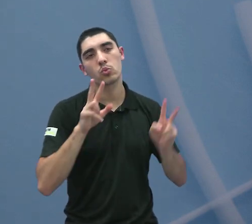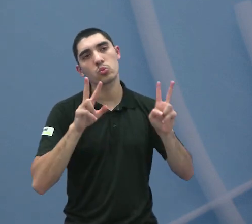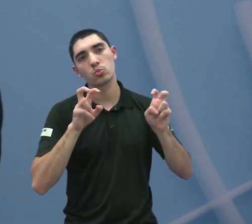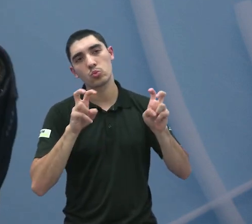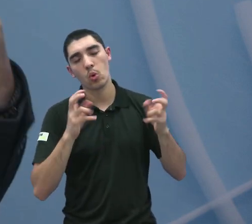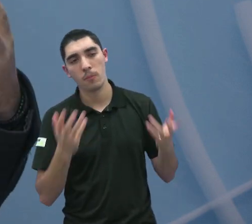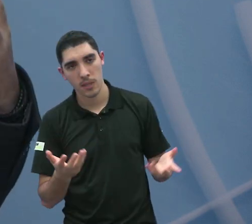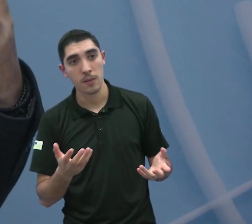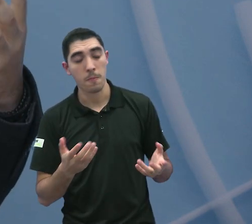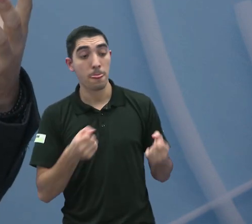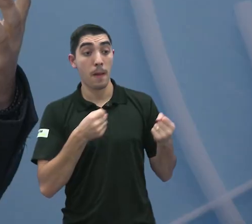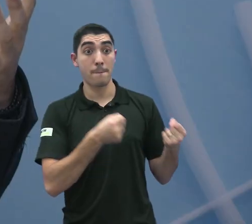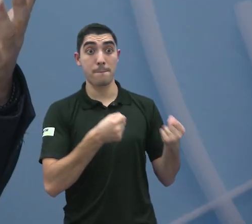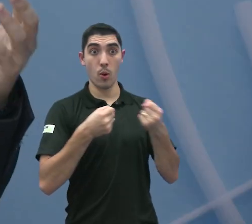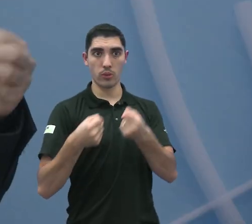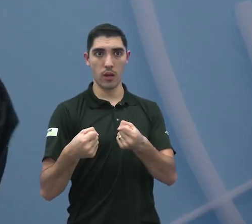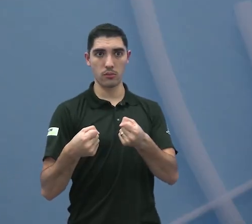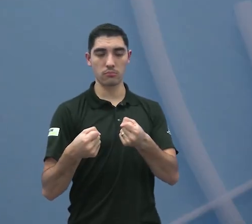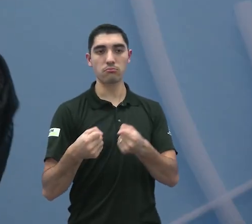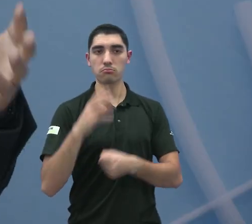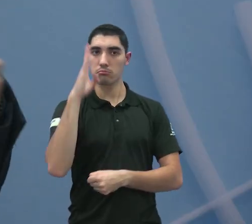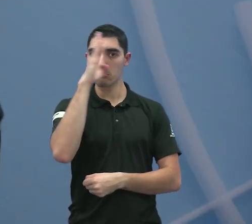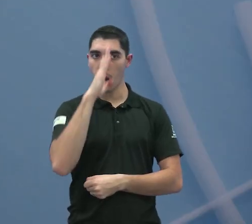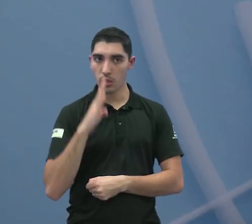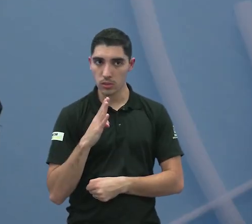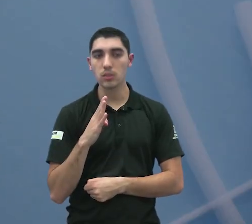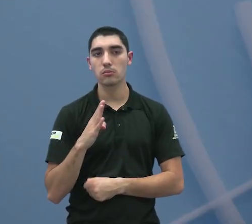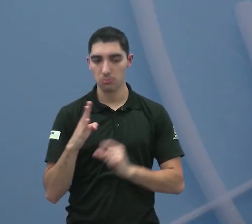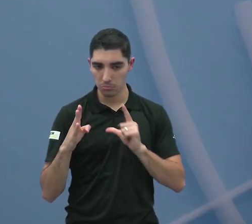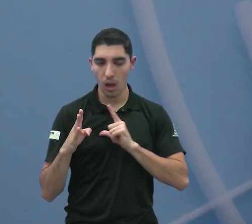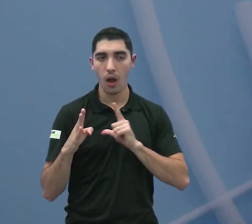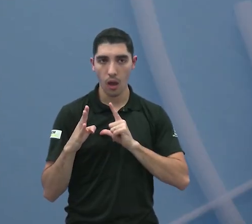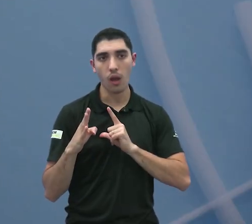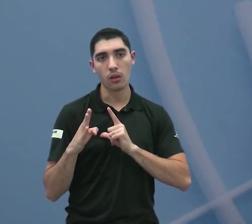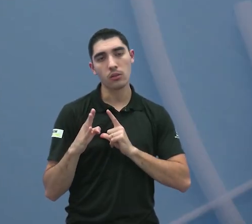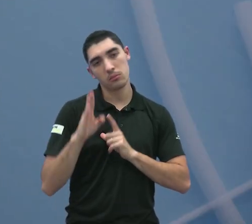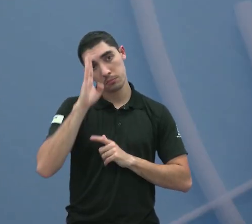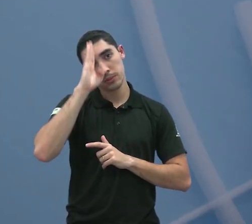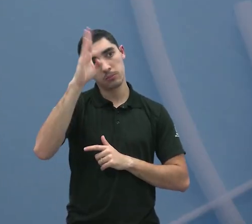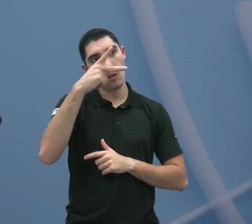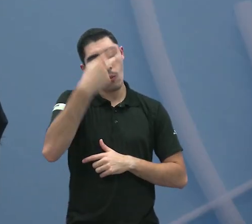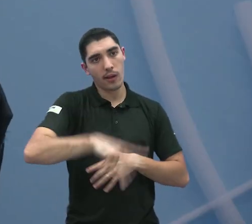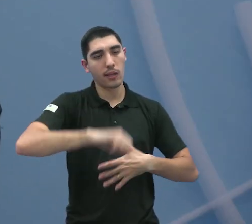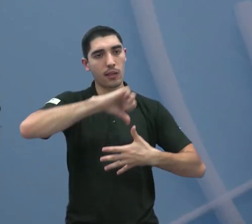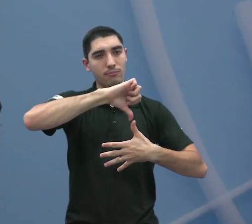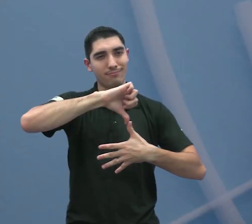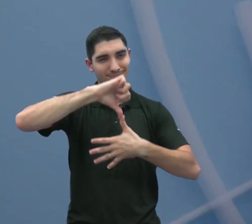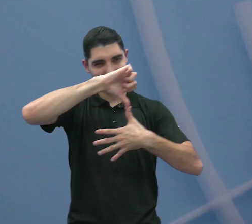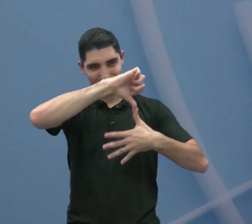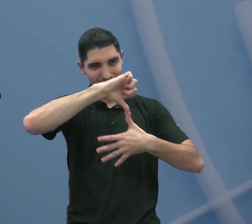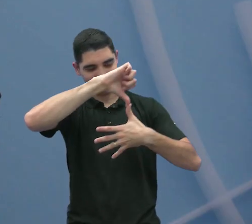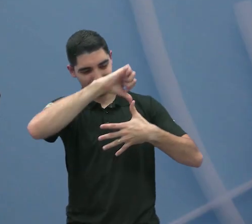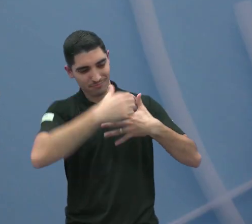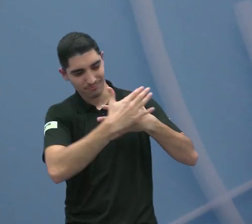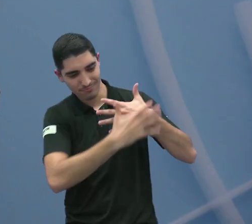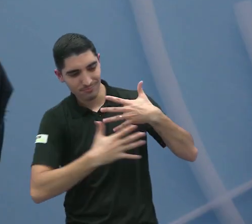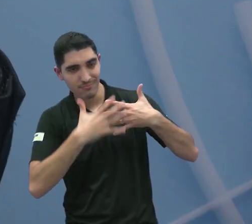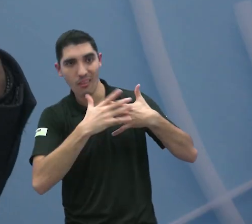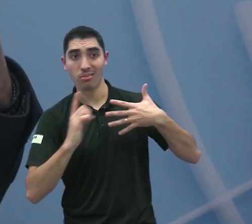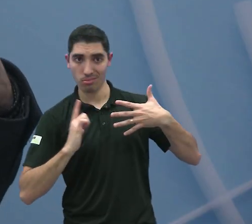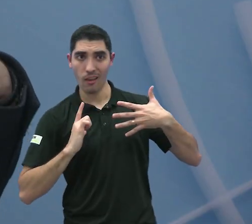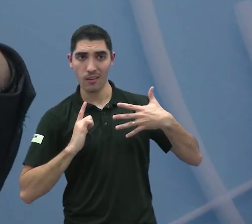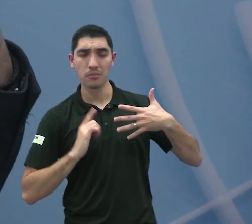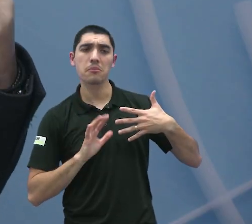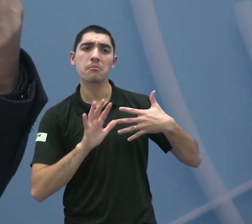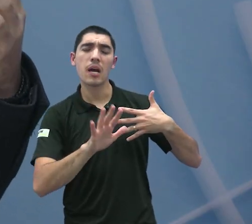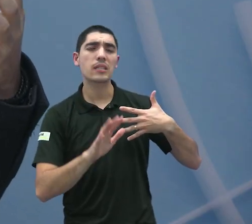do poder do Brasil, né? Principalmente pensando na América do Sul. Como que a gente faz para